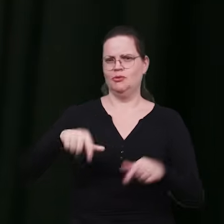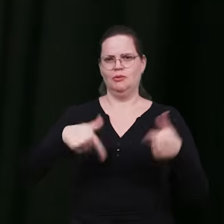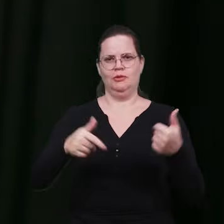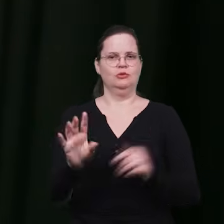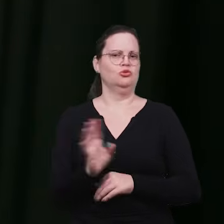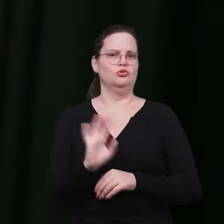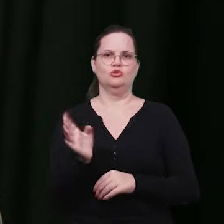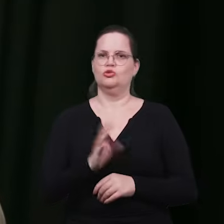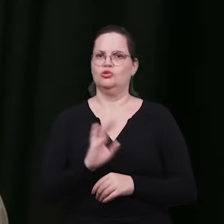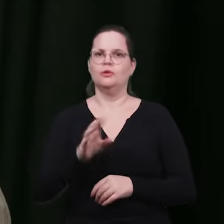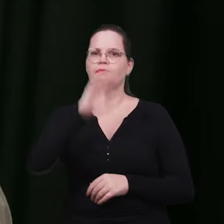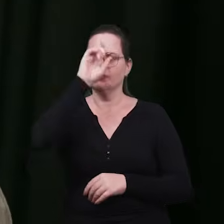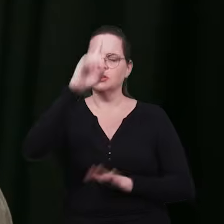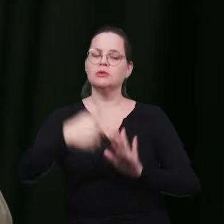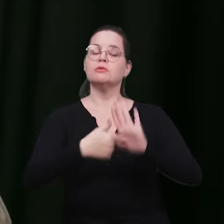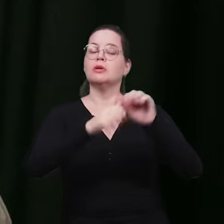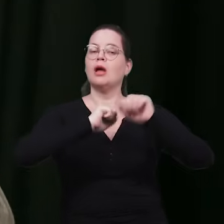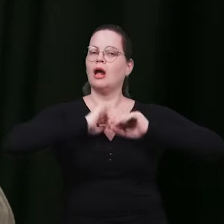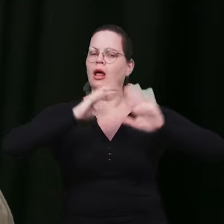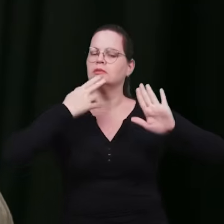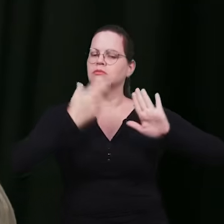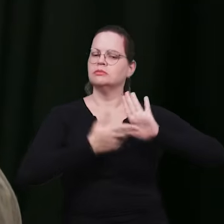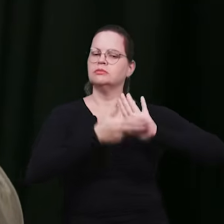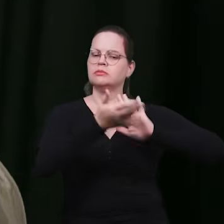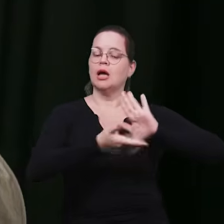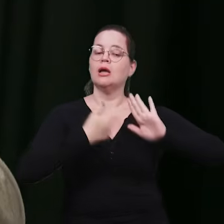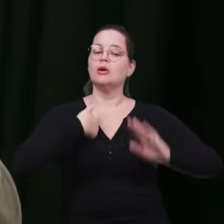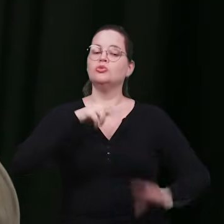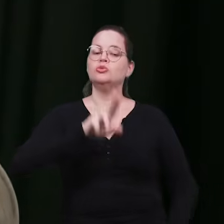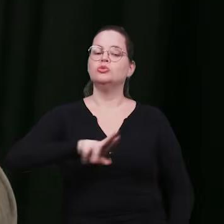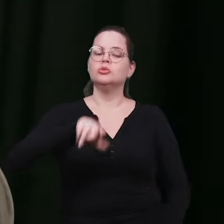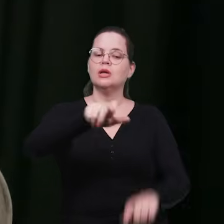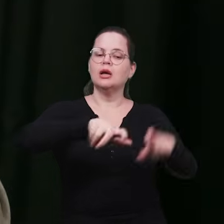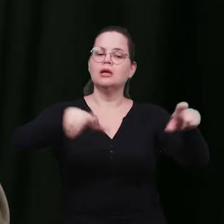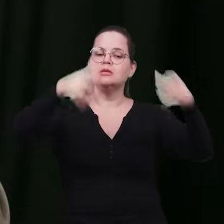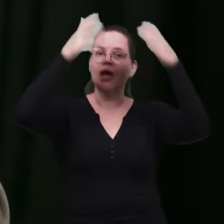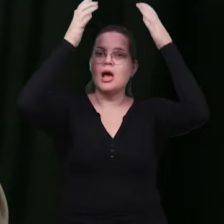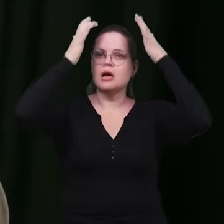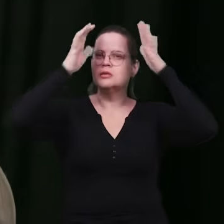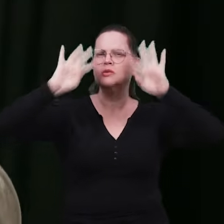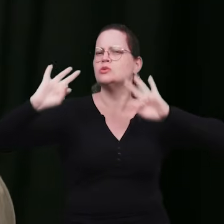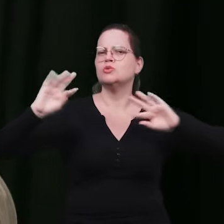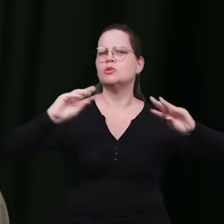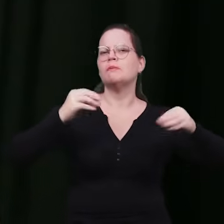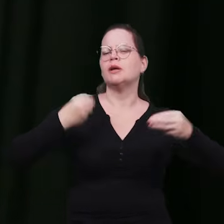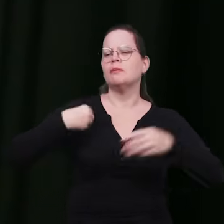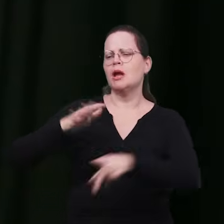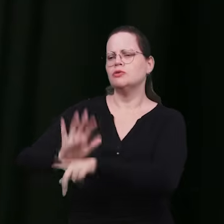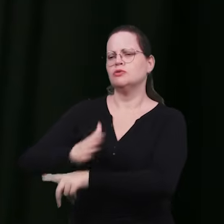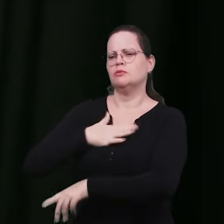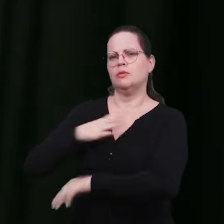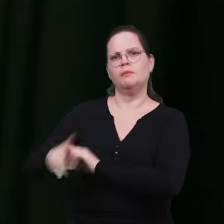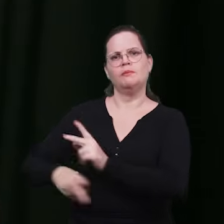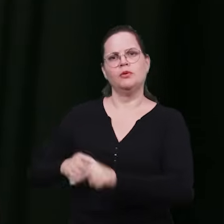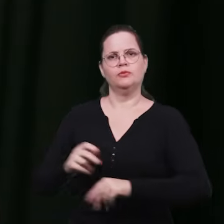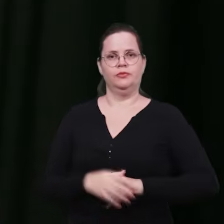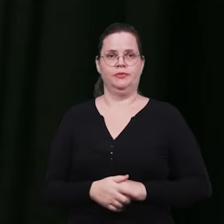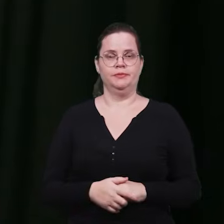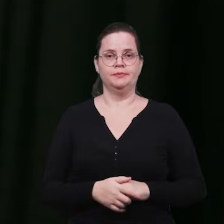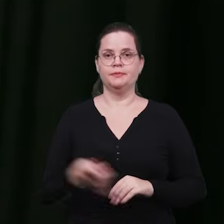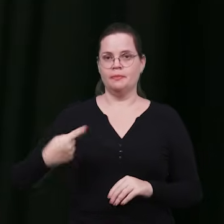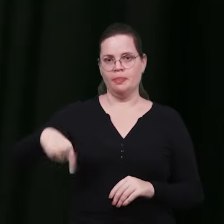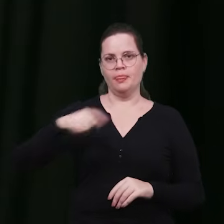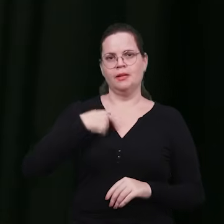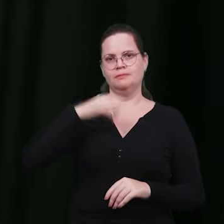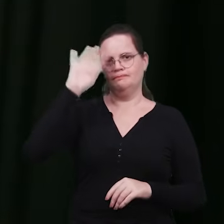Não. O Senhor fez questão de mencionar que ele usou os reis a favor do seu povo. O ensino que